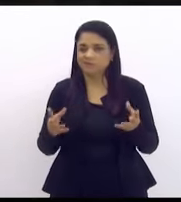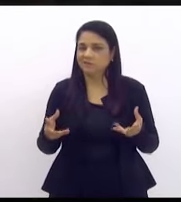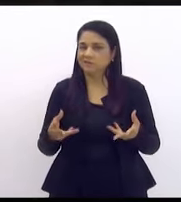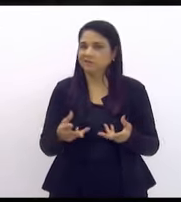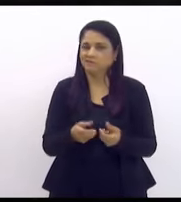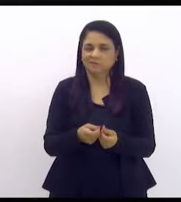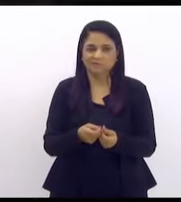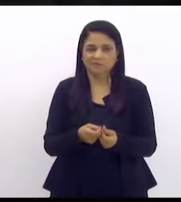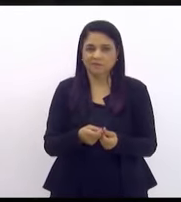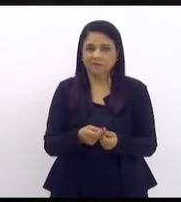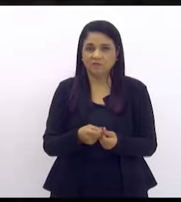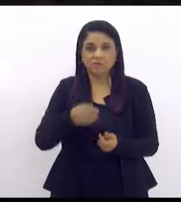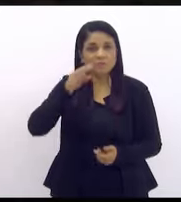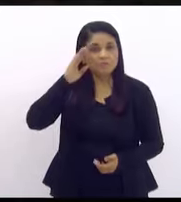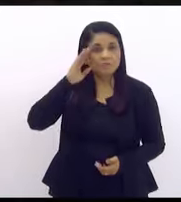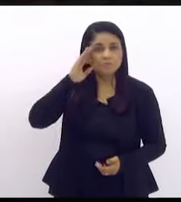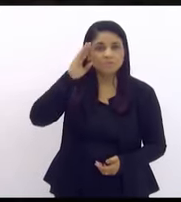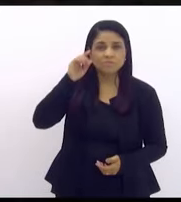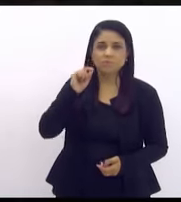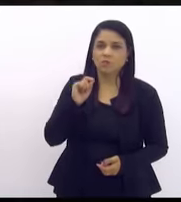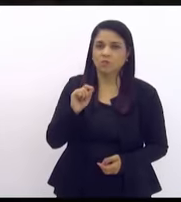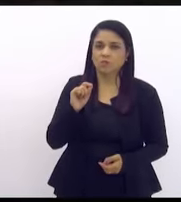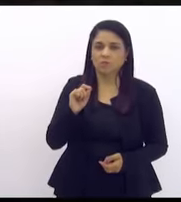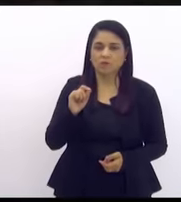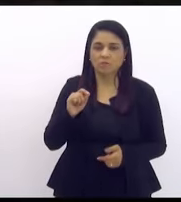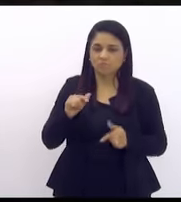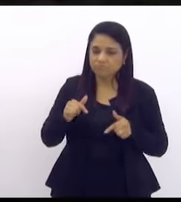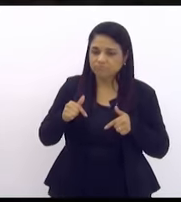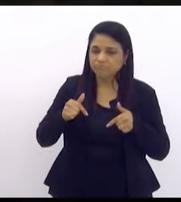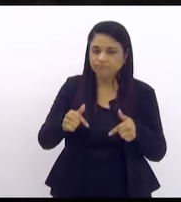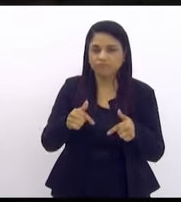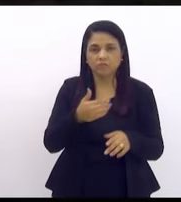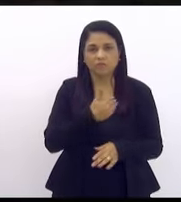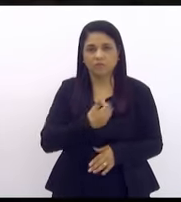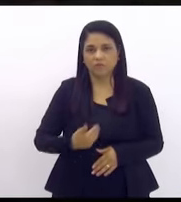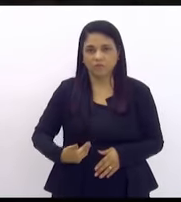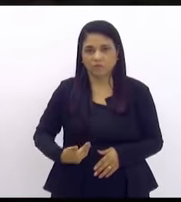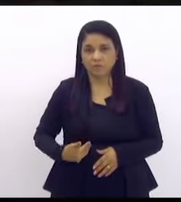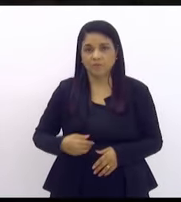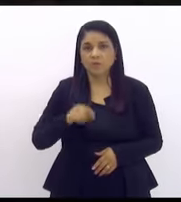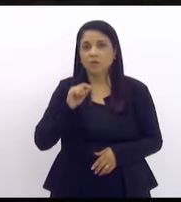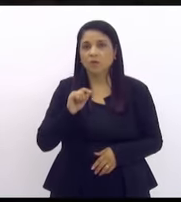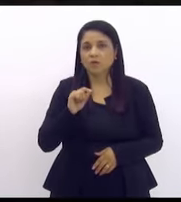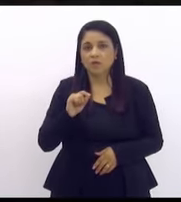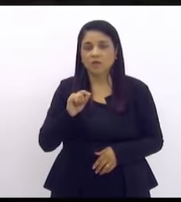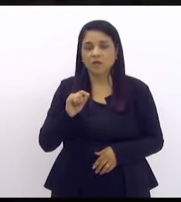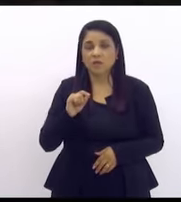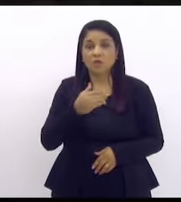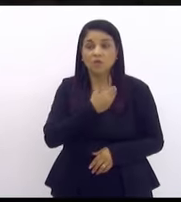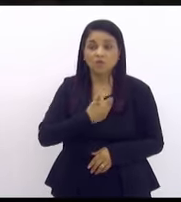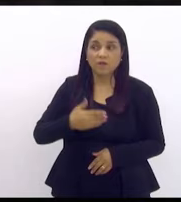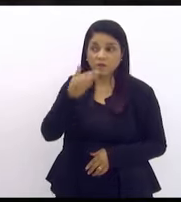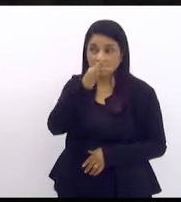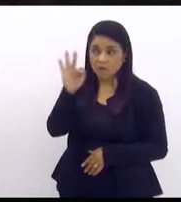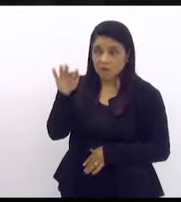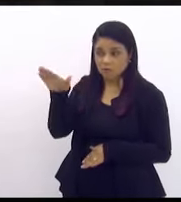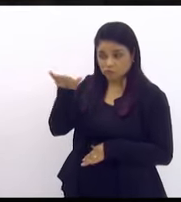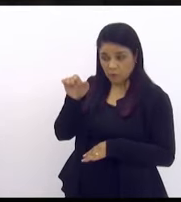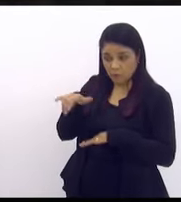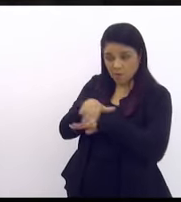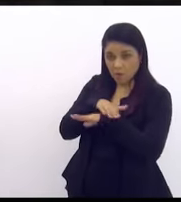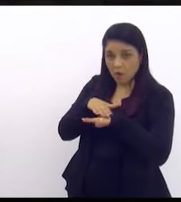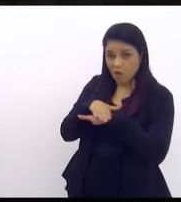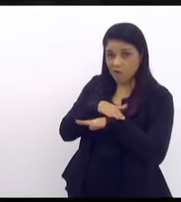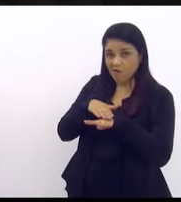com aquilo que deveria ser a primeira coisa a fazer esse governo, que era chamar o governo federal às